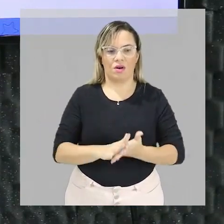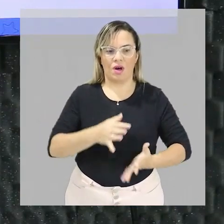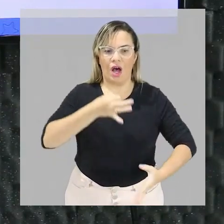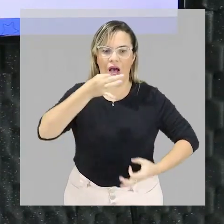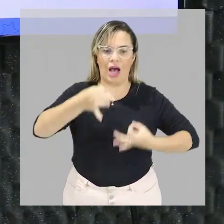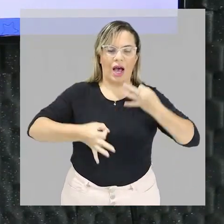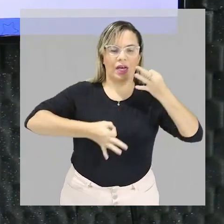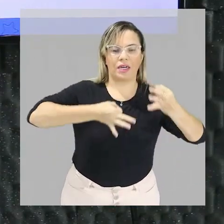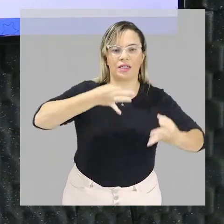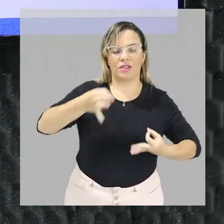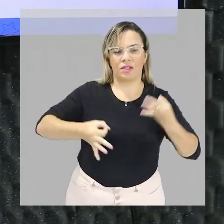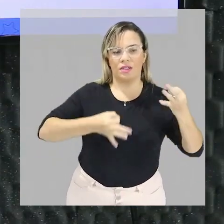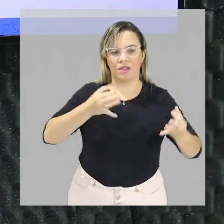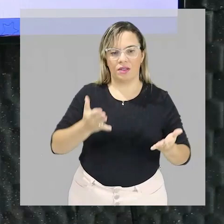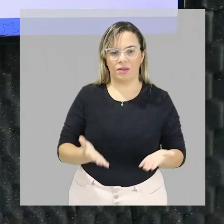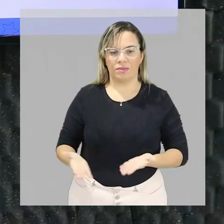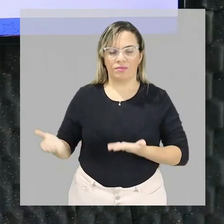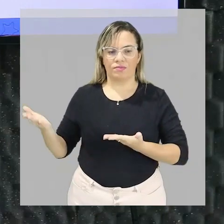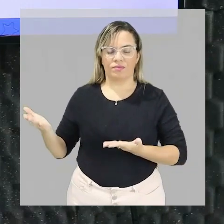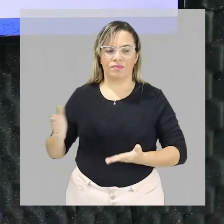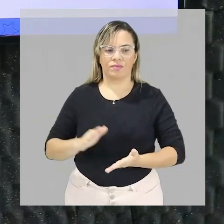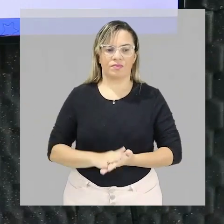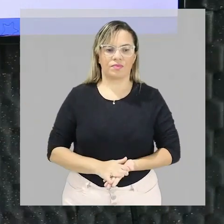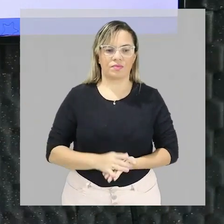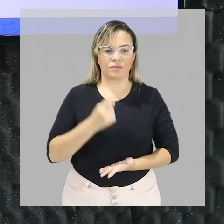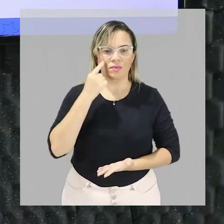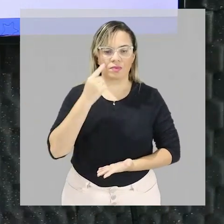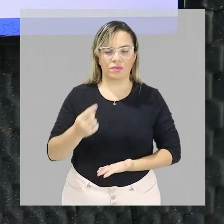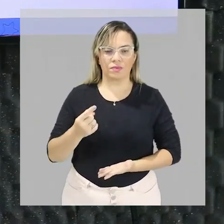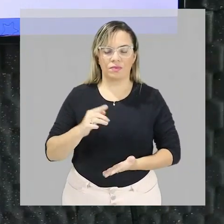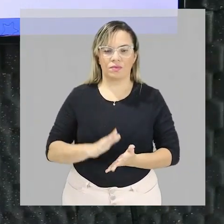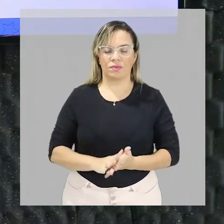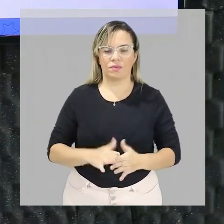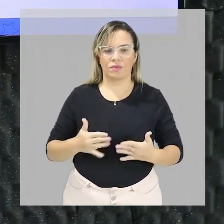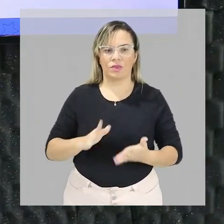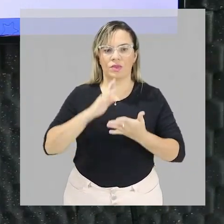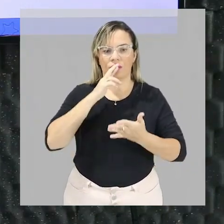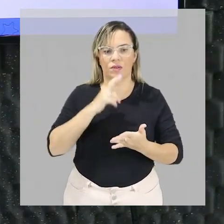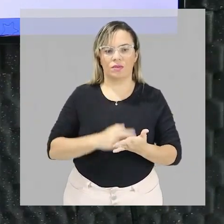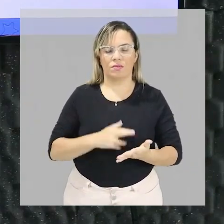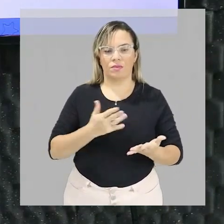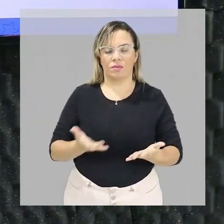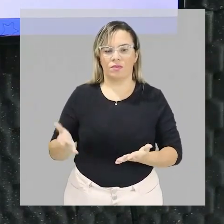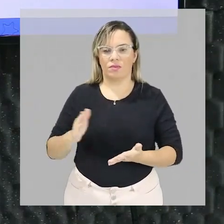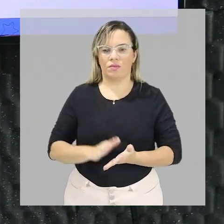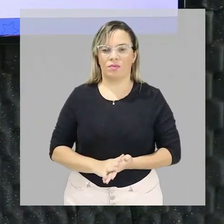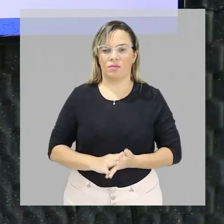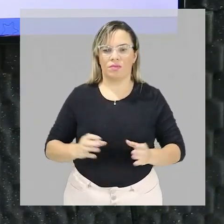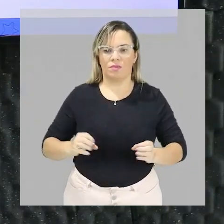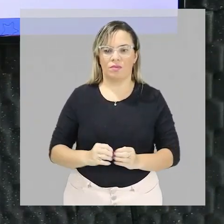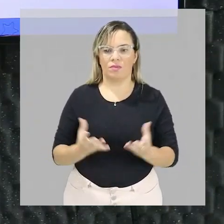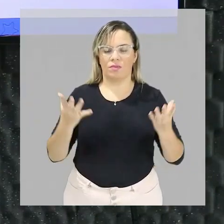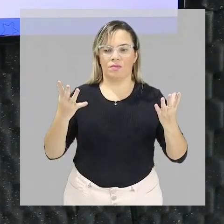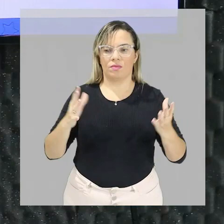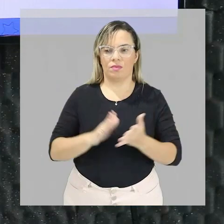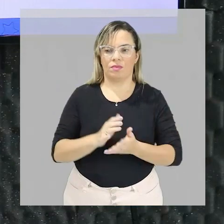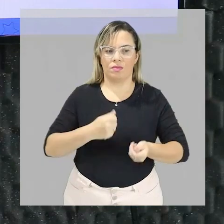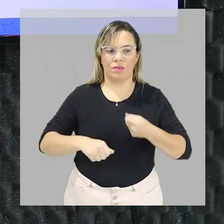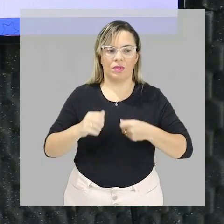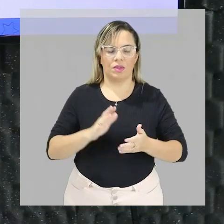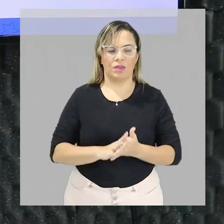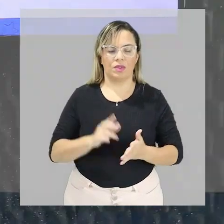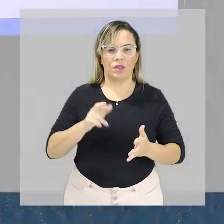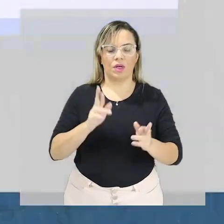o comando da questão, a crítica a um dos desdobramentos, um dos resultados do chamado milagre, refere-se ao